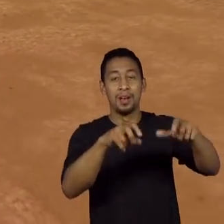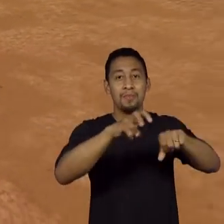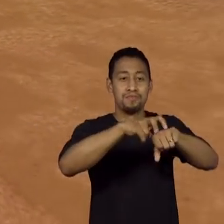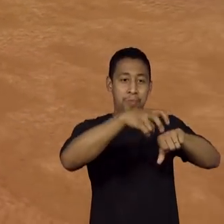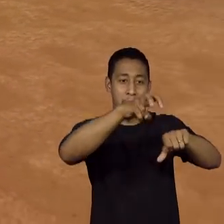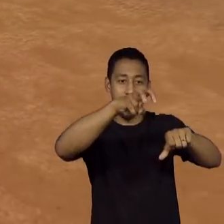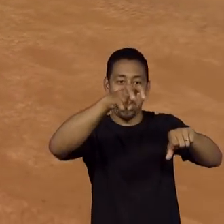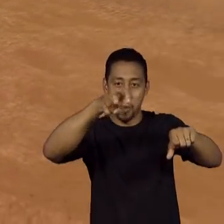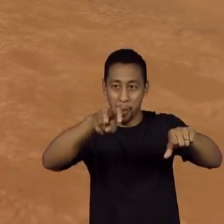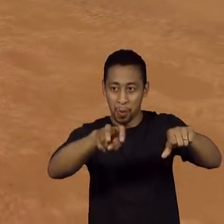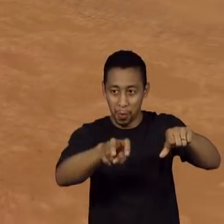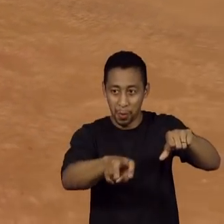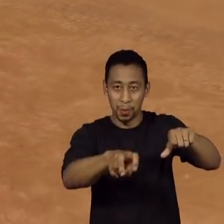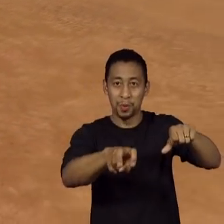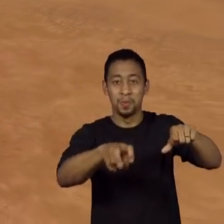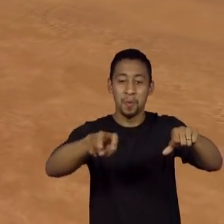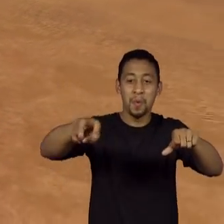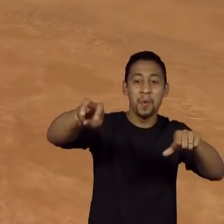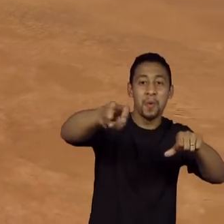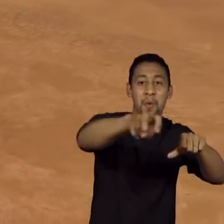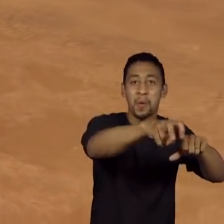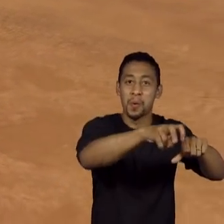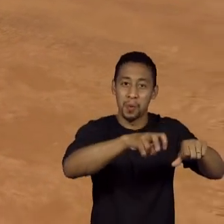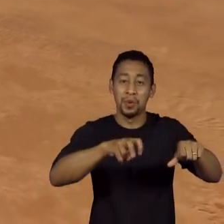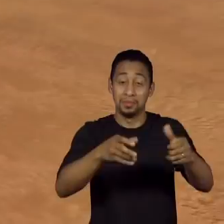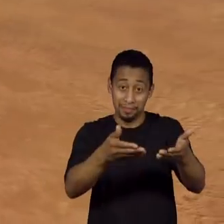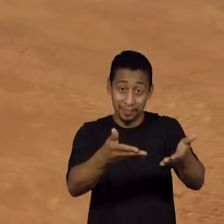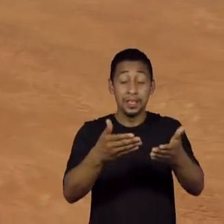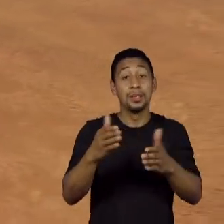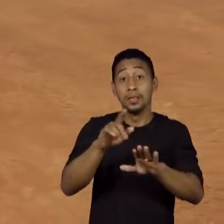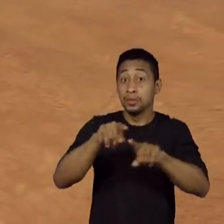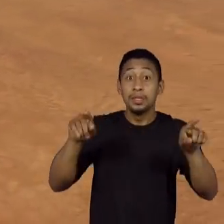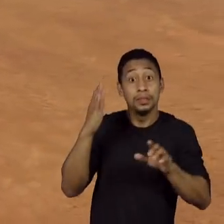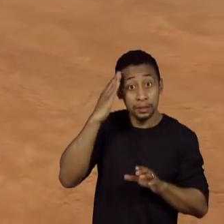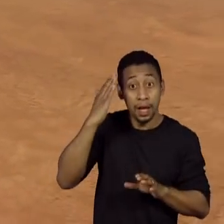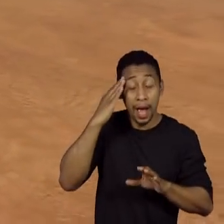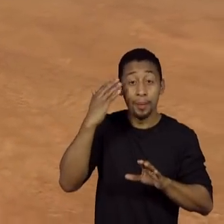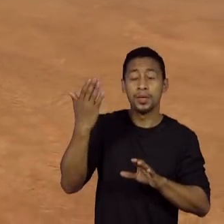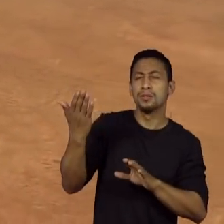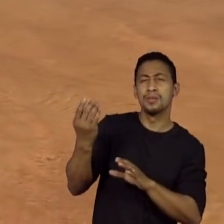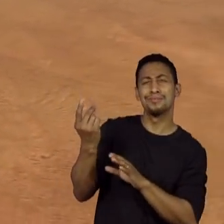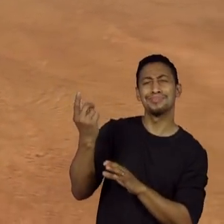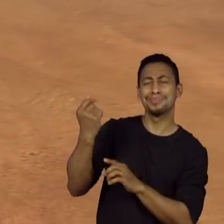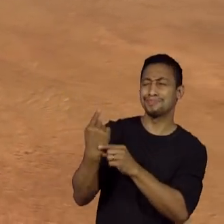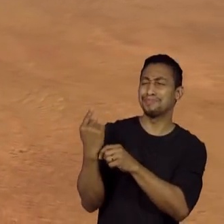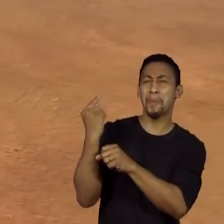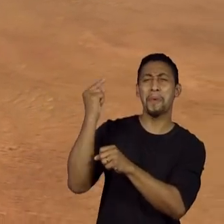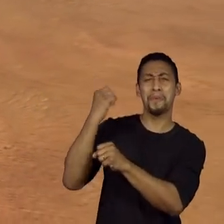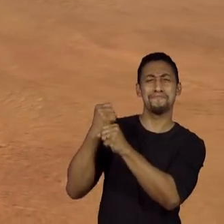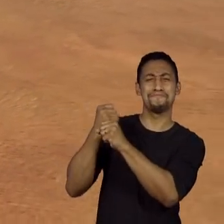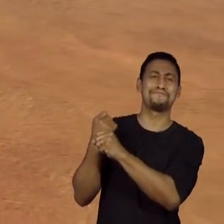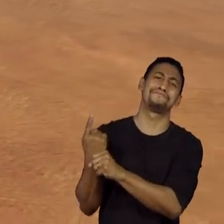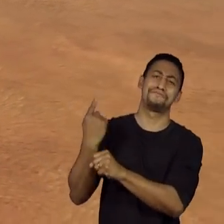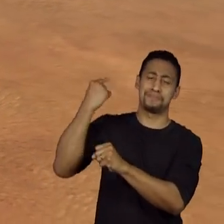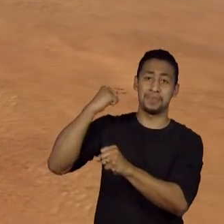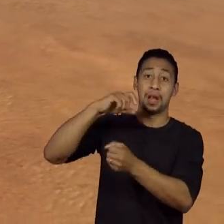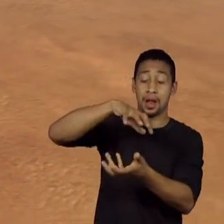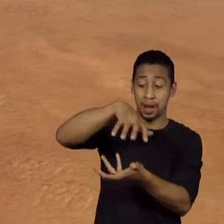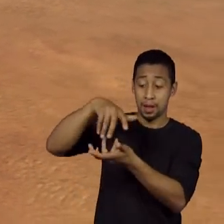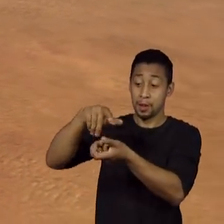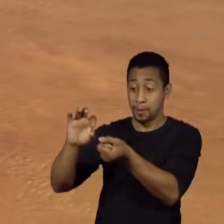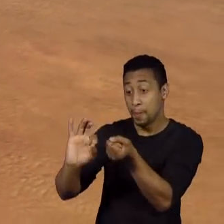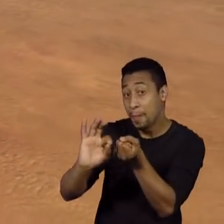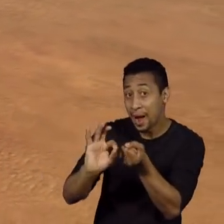é muito grande. A gente sabe que Marte, no passado, teve condições de abrigar vida, então a chance de ter tido vida lá é